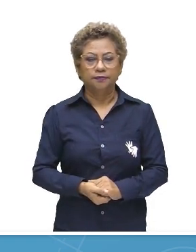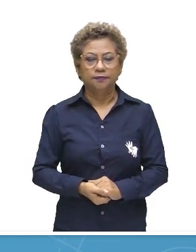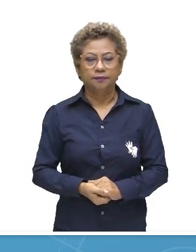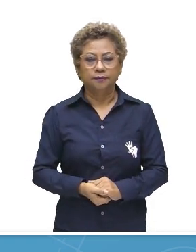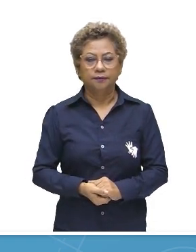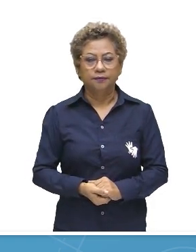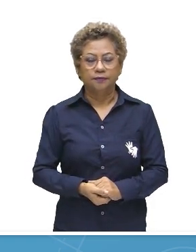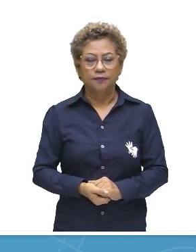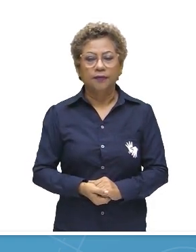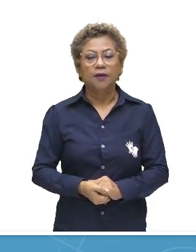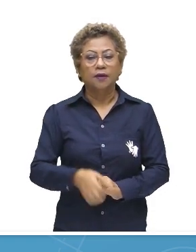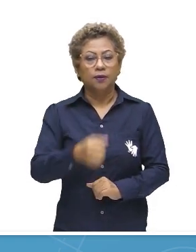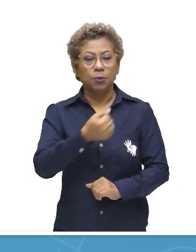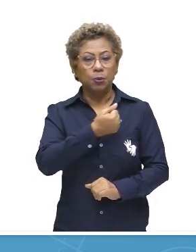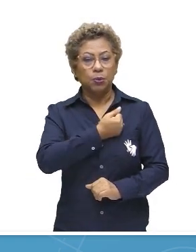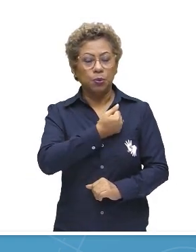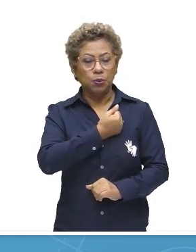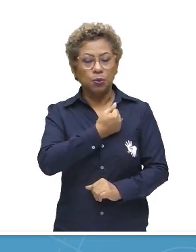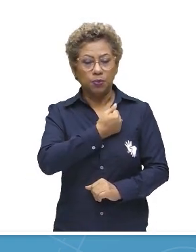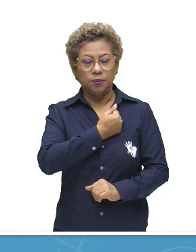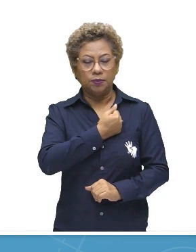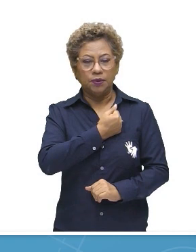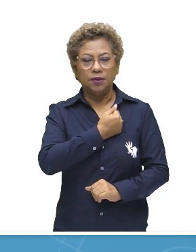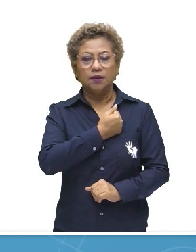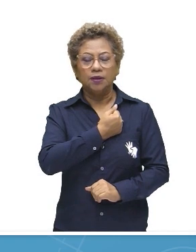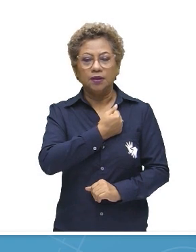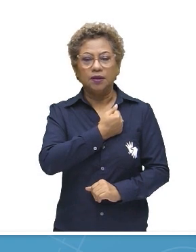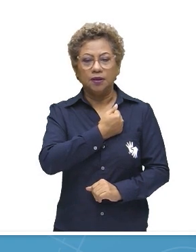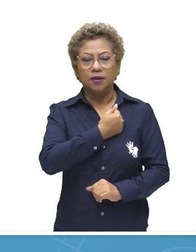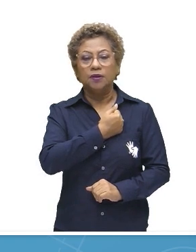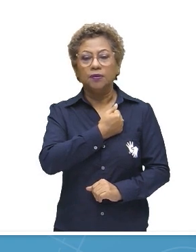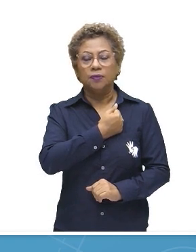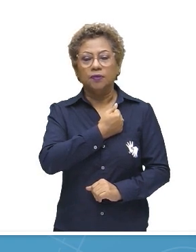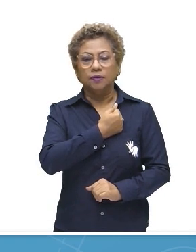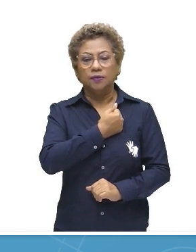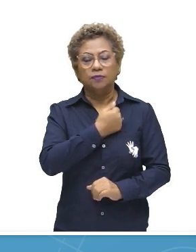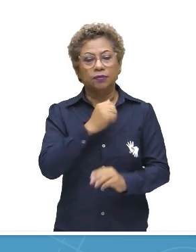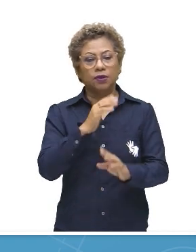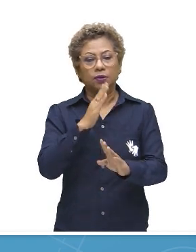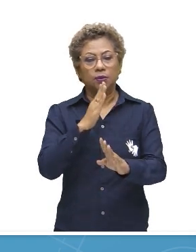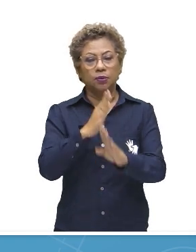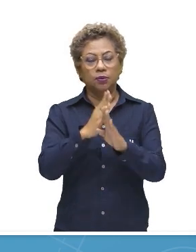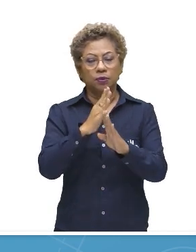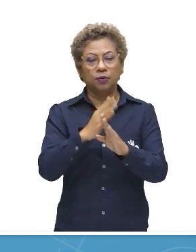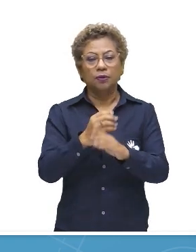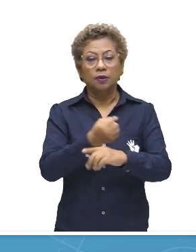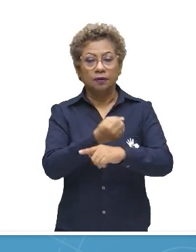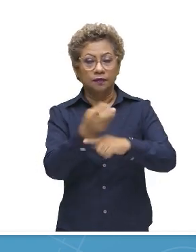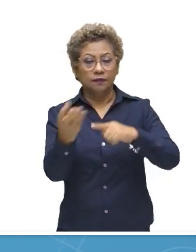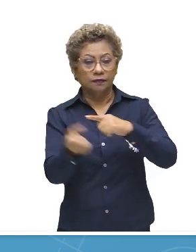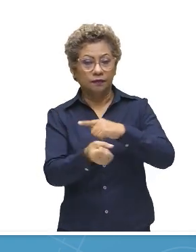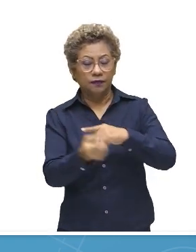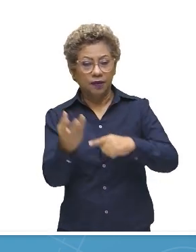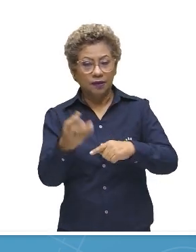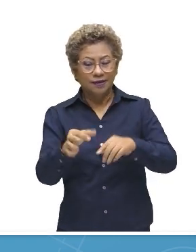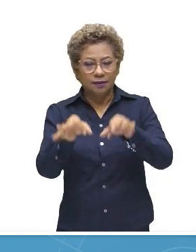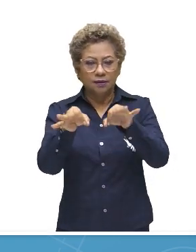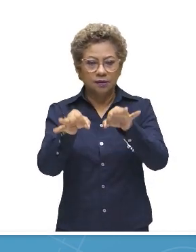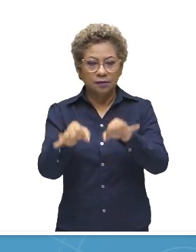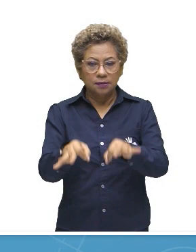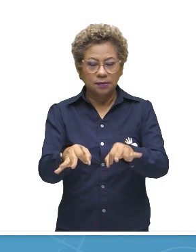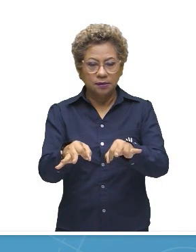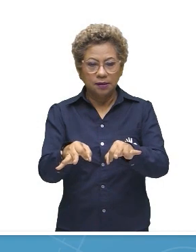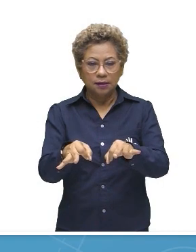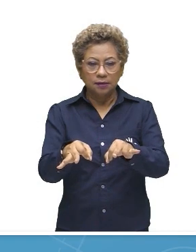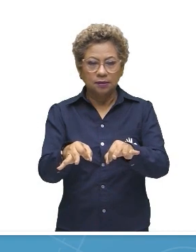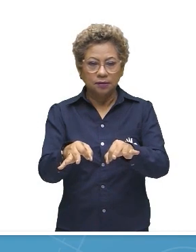é o número decimal, tá? E aí, para a gente encontrar a fração que corresponde a 115 sobre